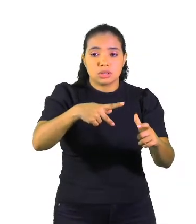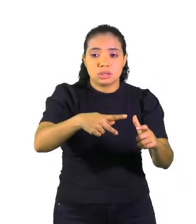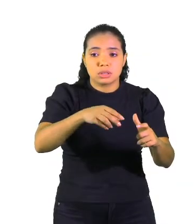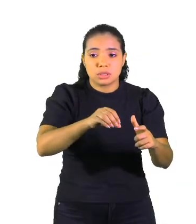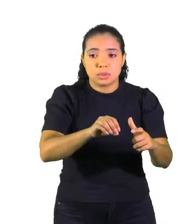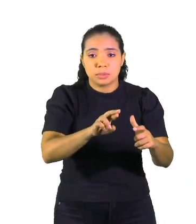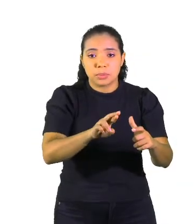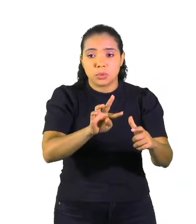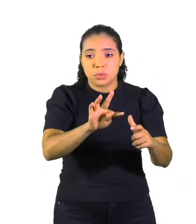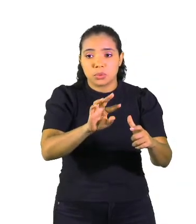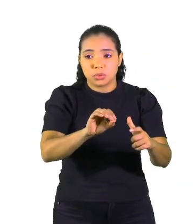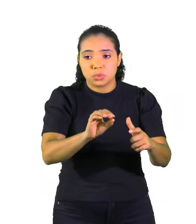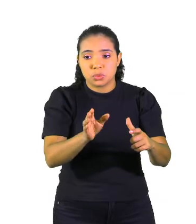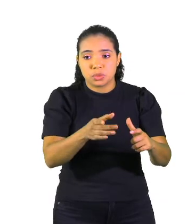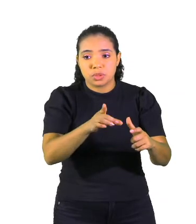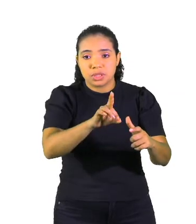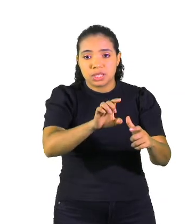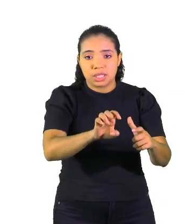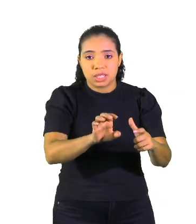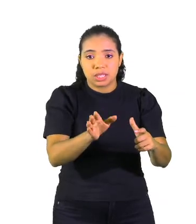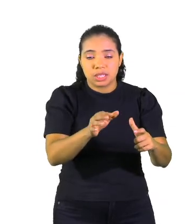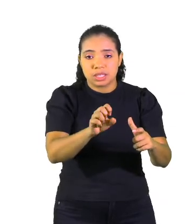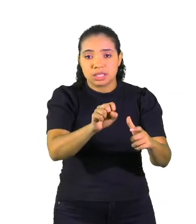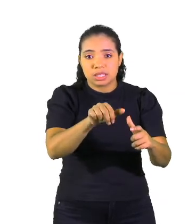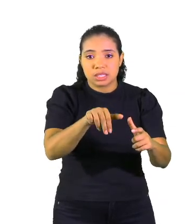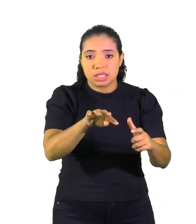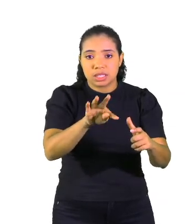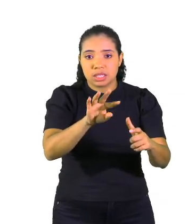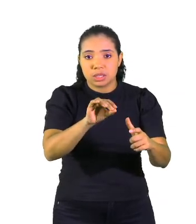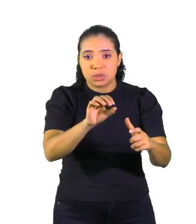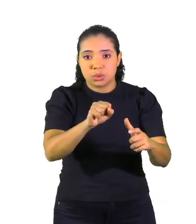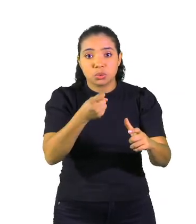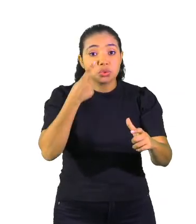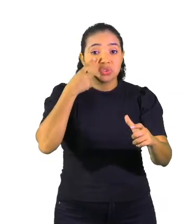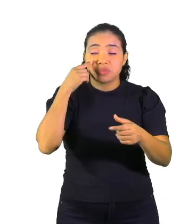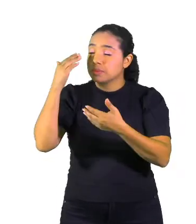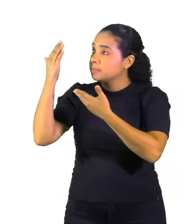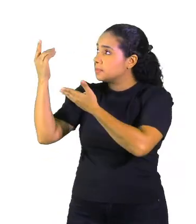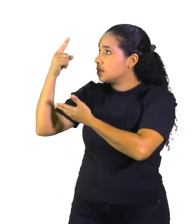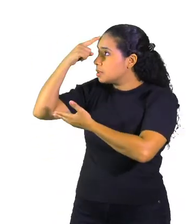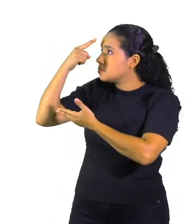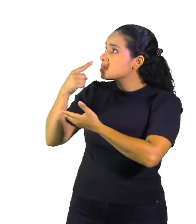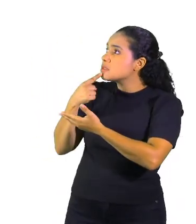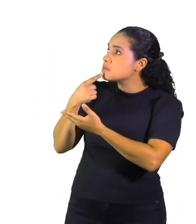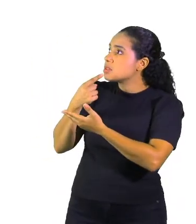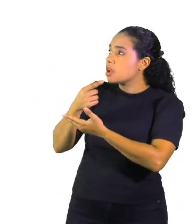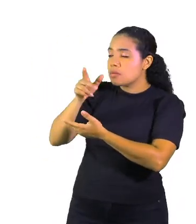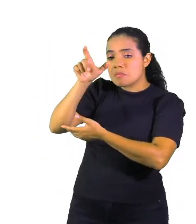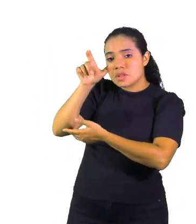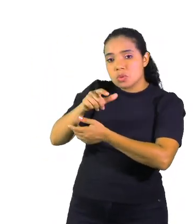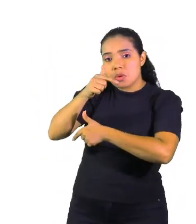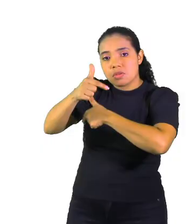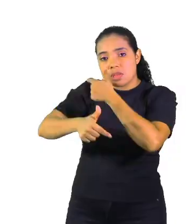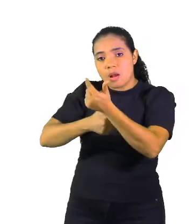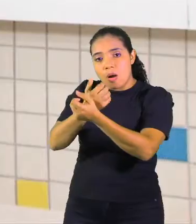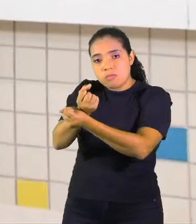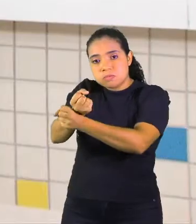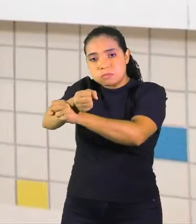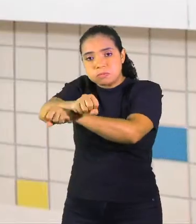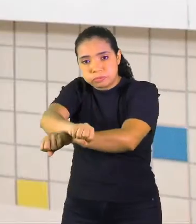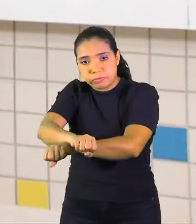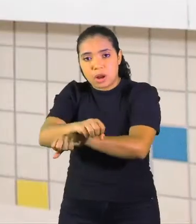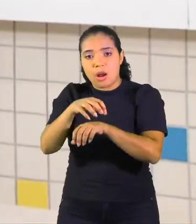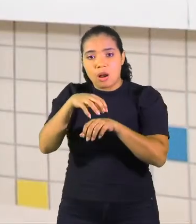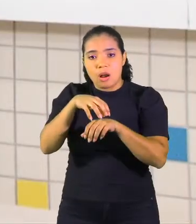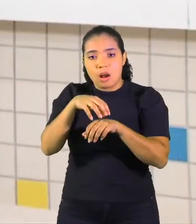Porto de Santos, onde os operários e os escravos estão embarcando